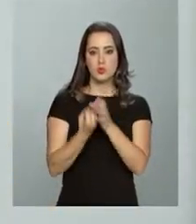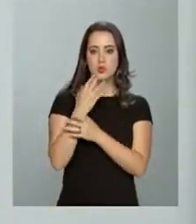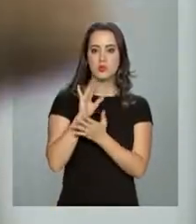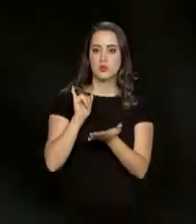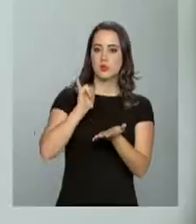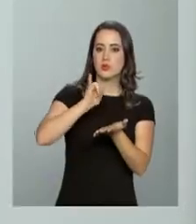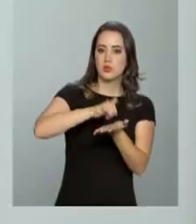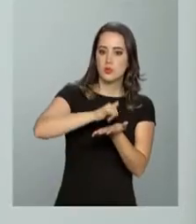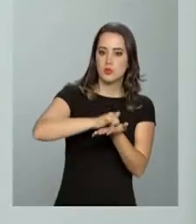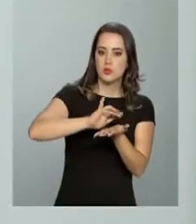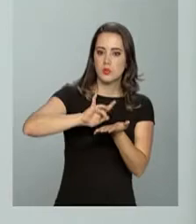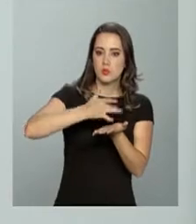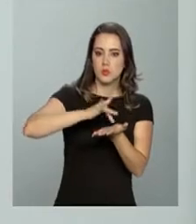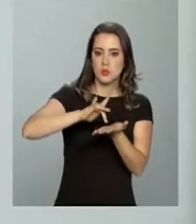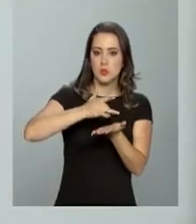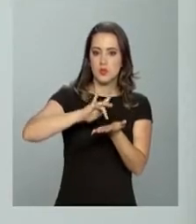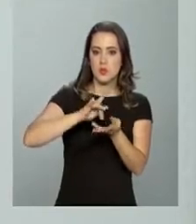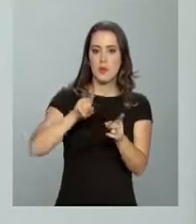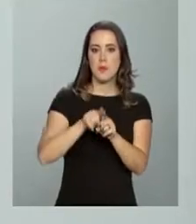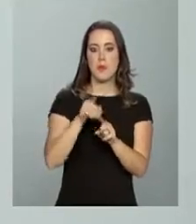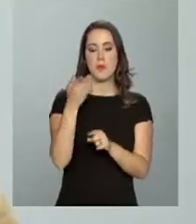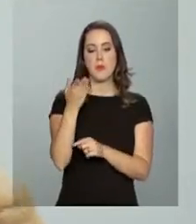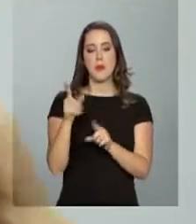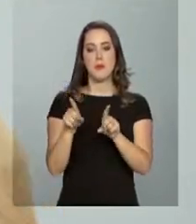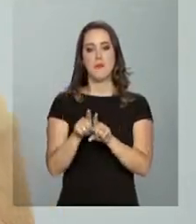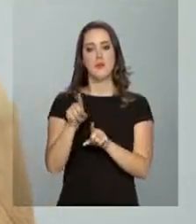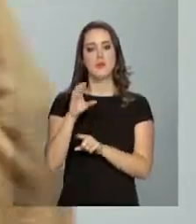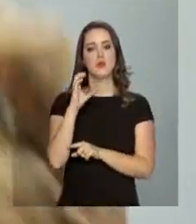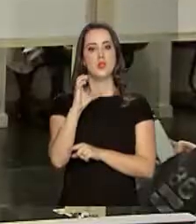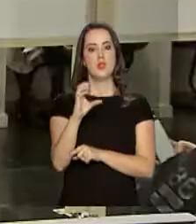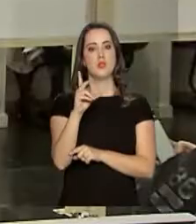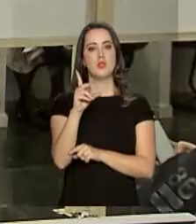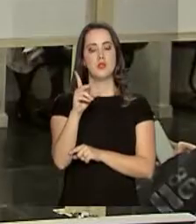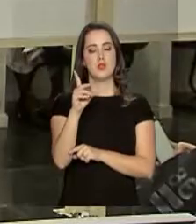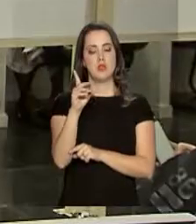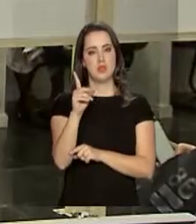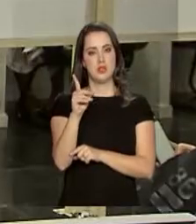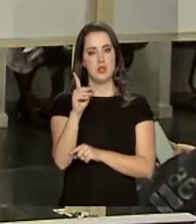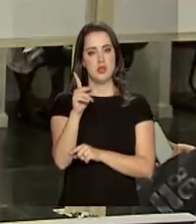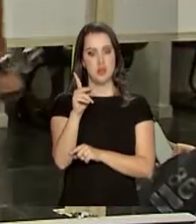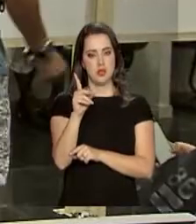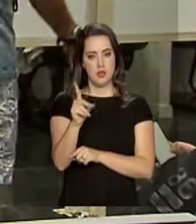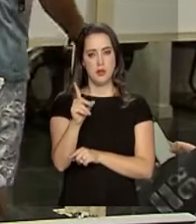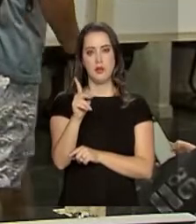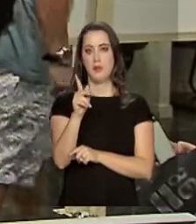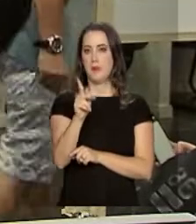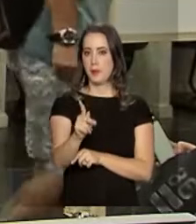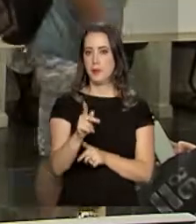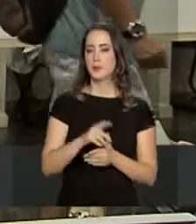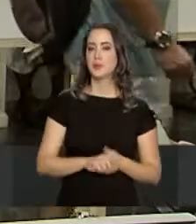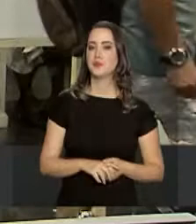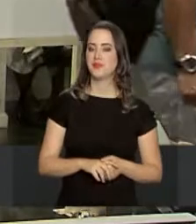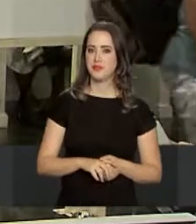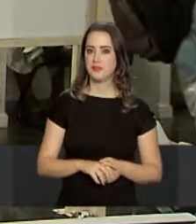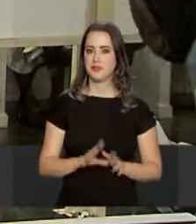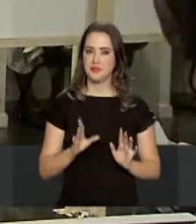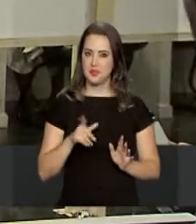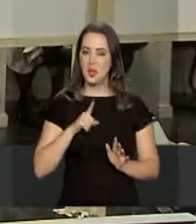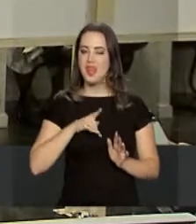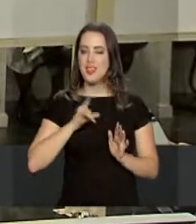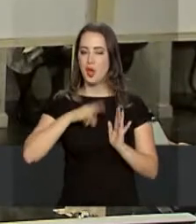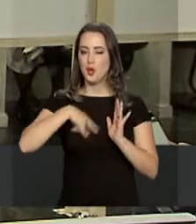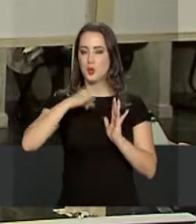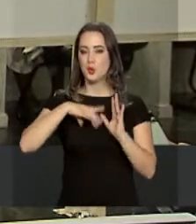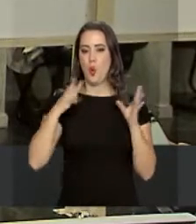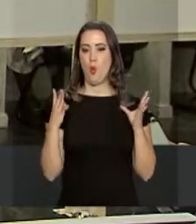aplicativo carteira digital de trânsito o cdt a exemplo da carteira de motorista que já é digital e pode